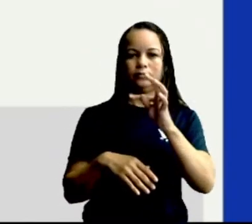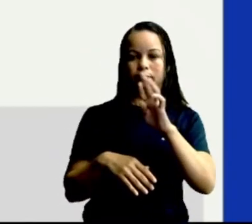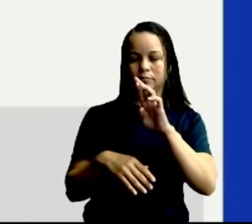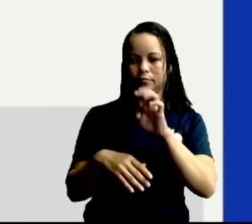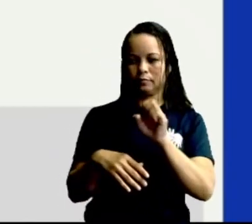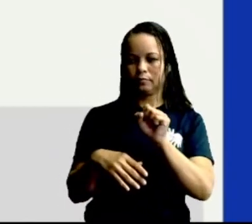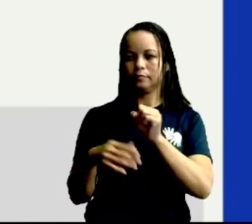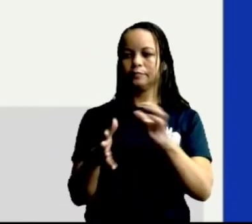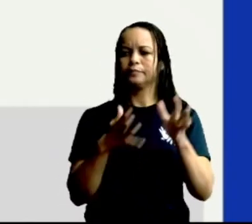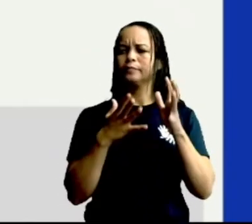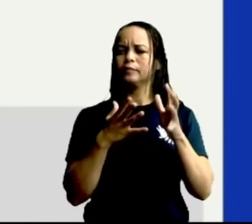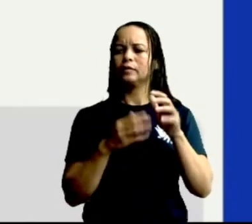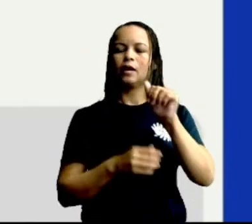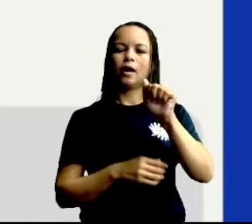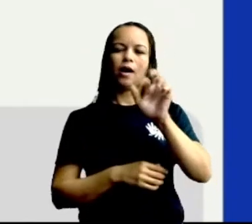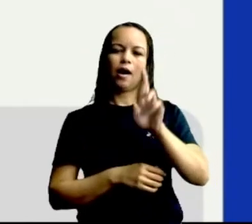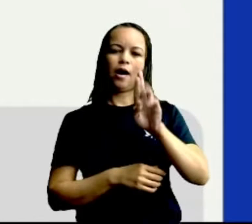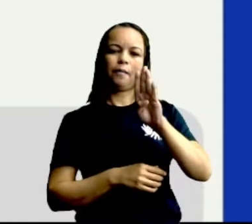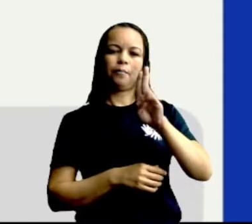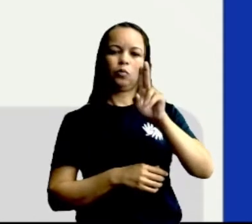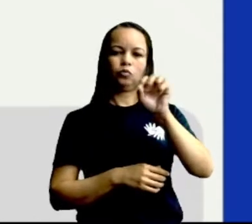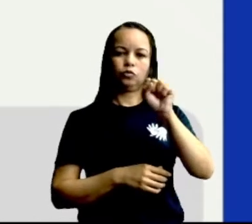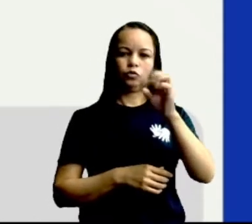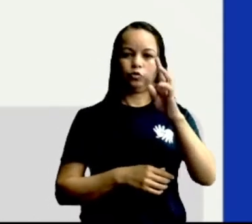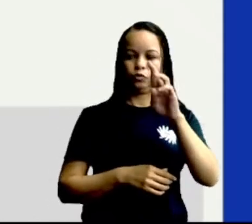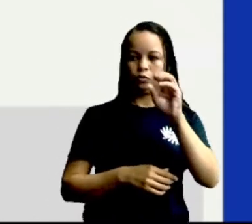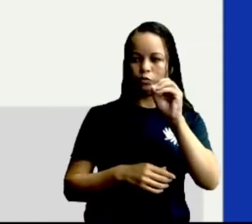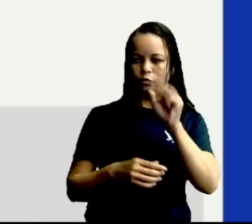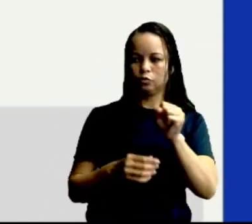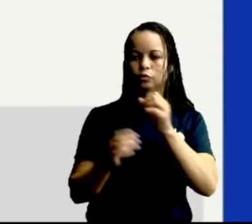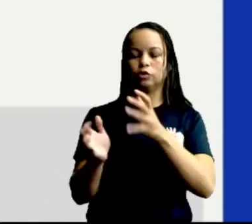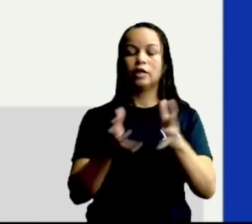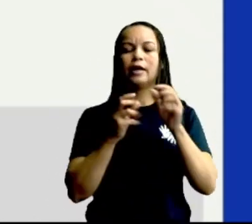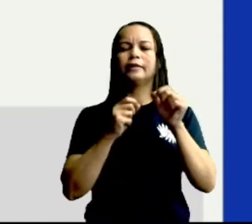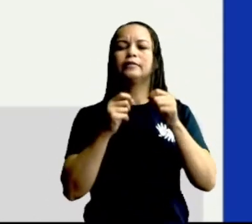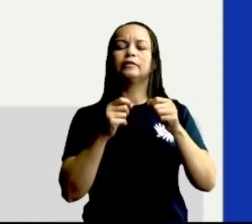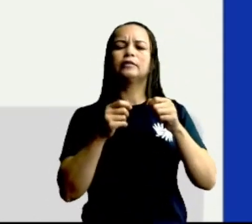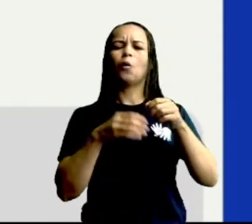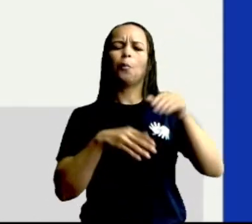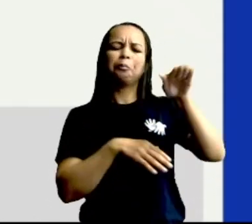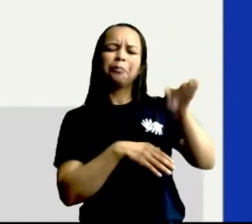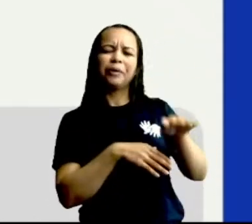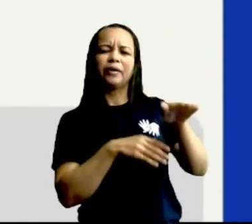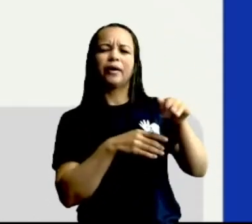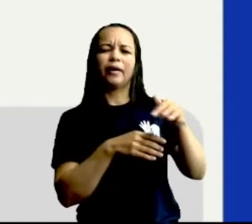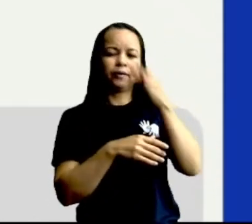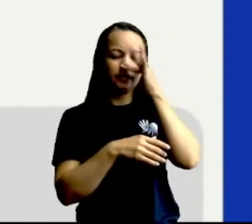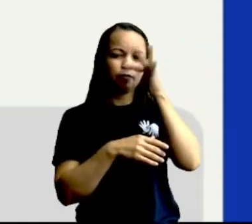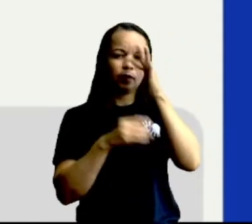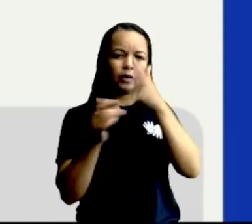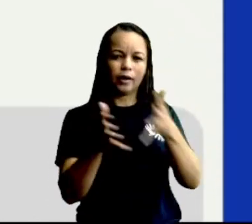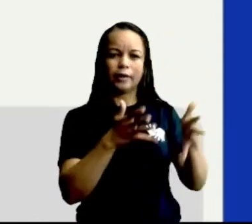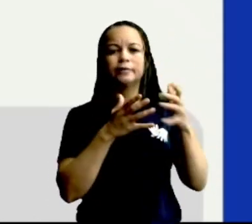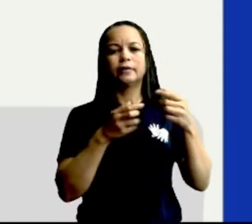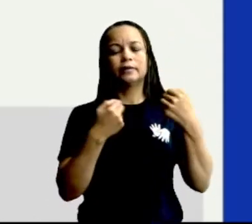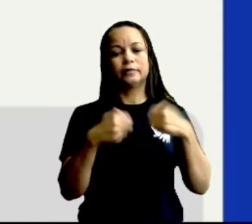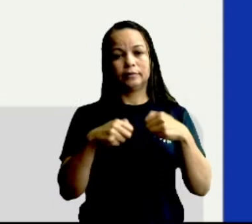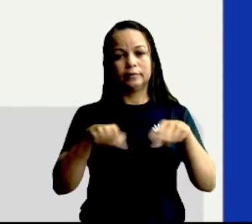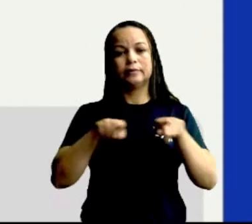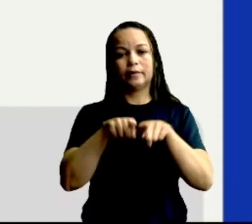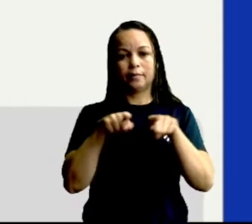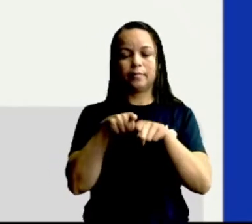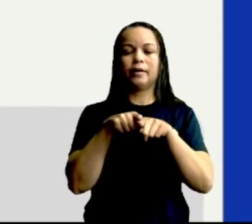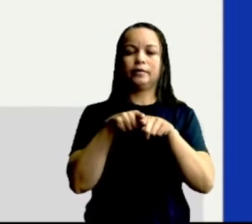são árvores, são plantas de pequeno porte, né? De pequeno a médio porte. E os arbustos também são